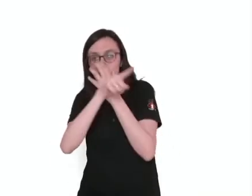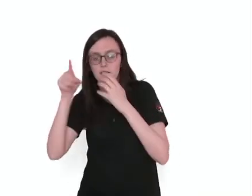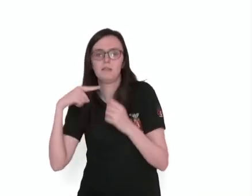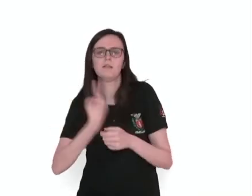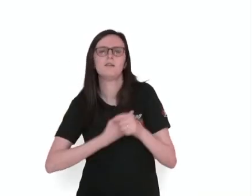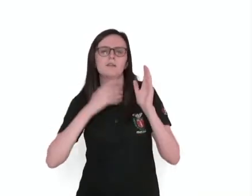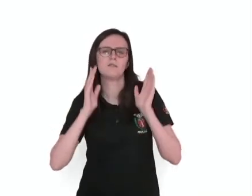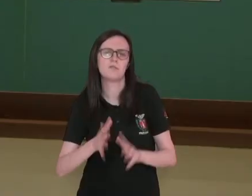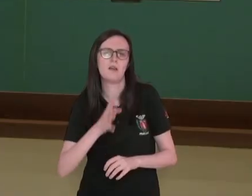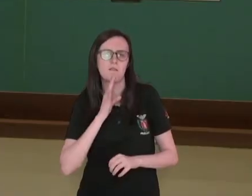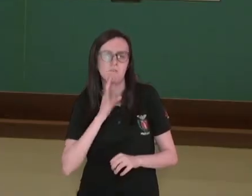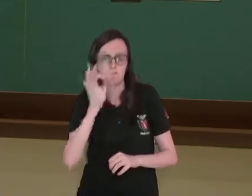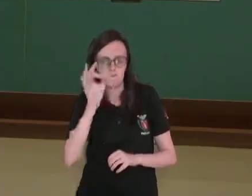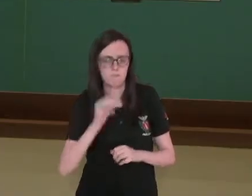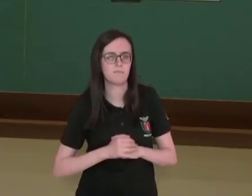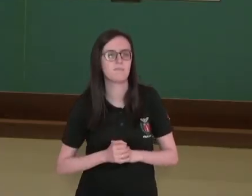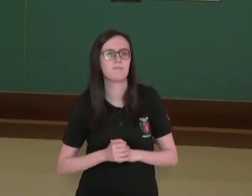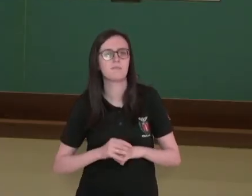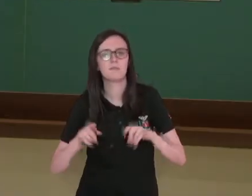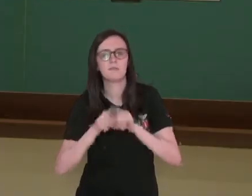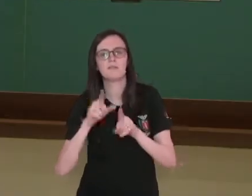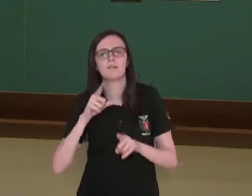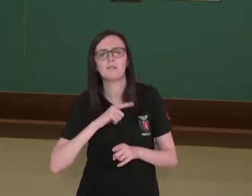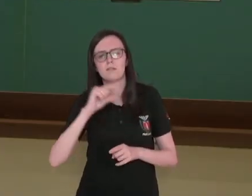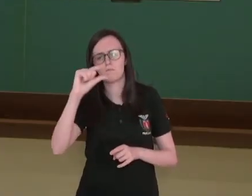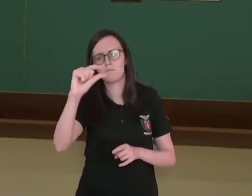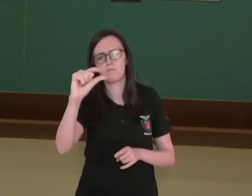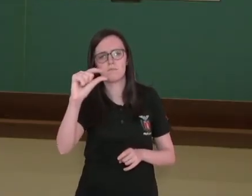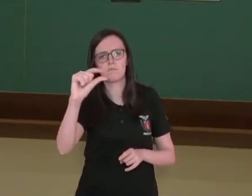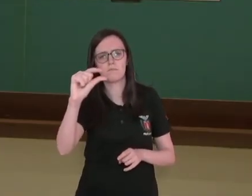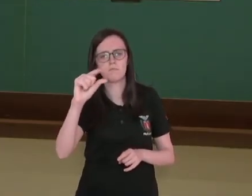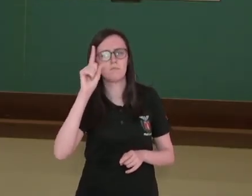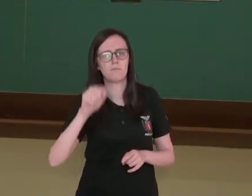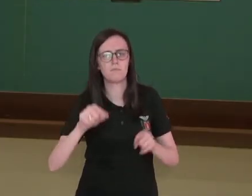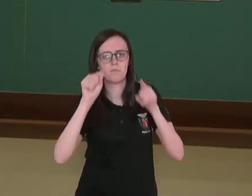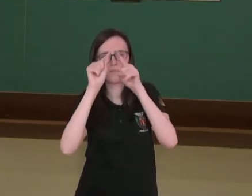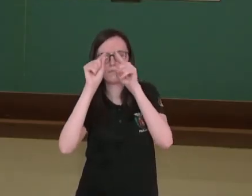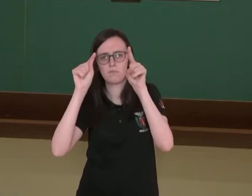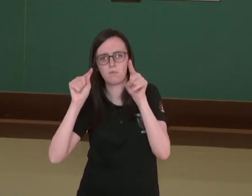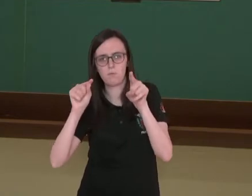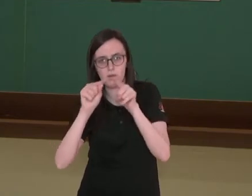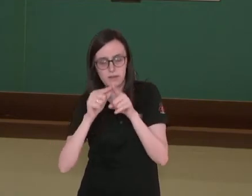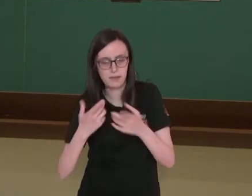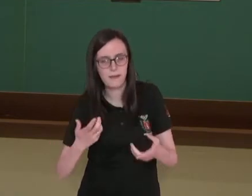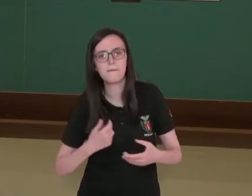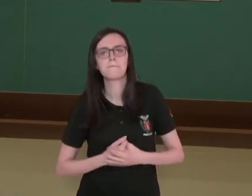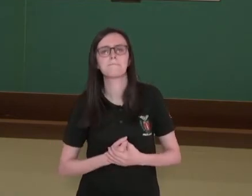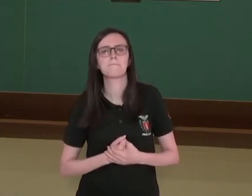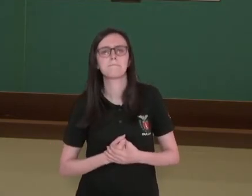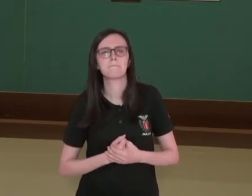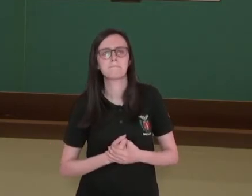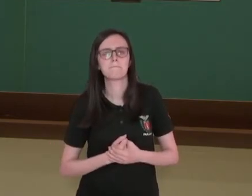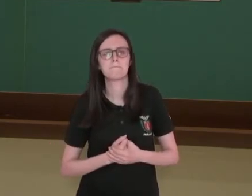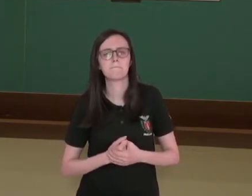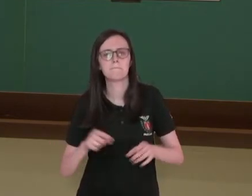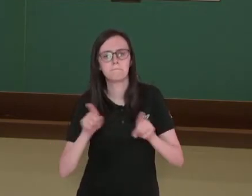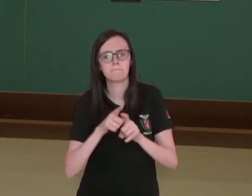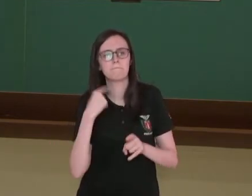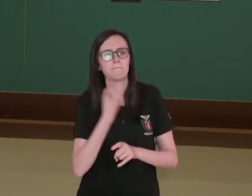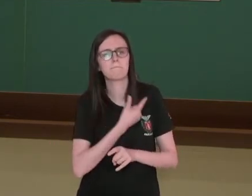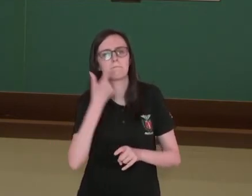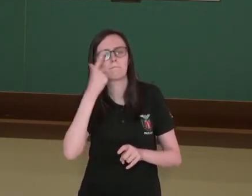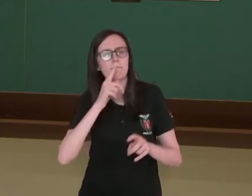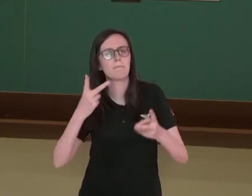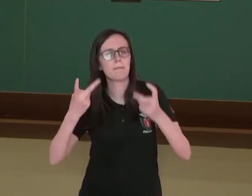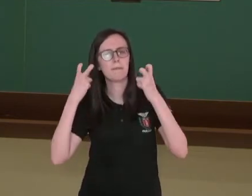já conhece, né? Aqui pequenininho, né, eu identifiquei como um quadrado, tá? Também a gente consegue perceber